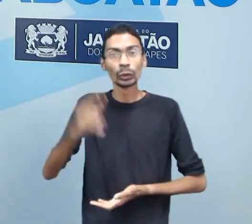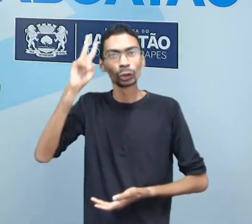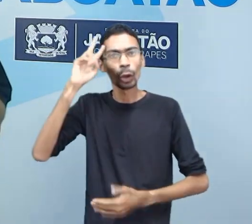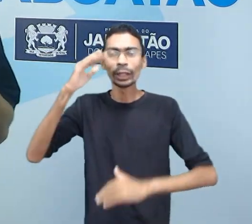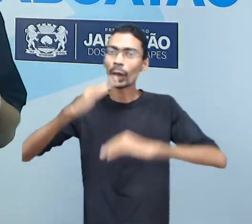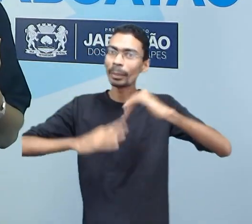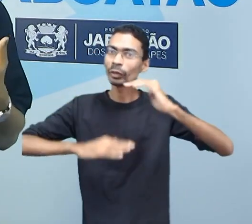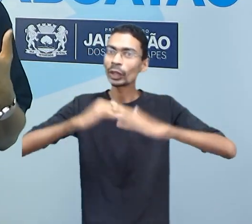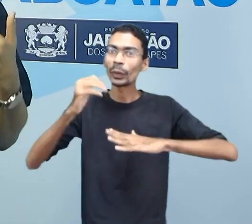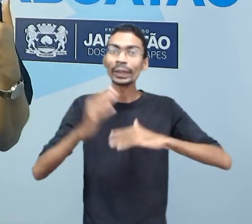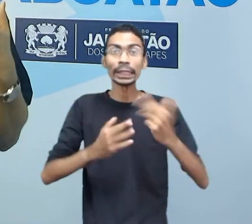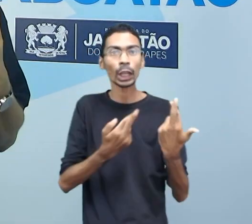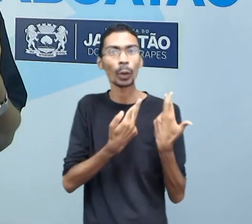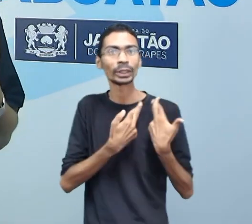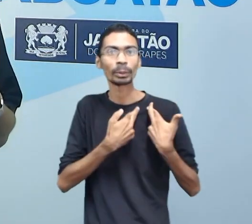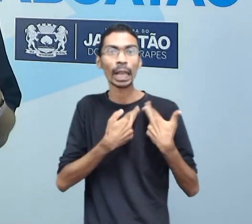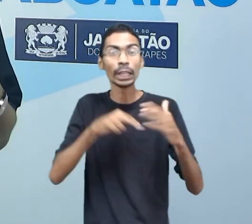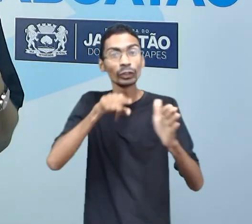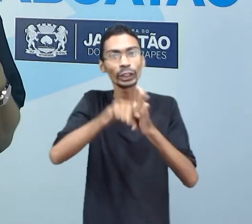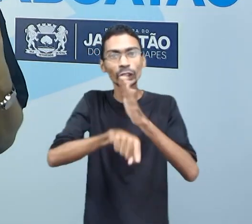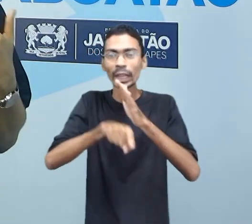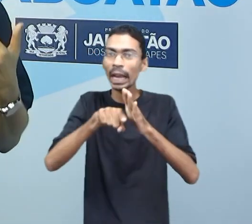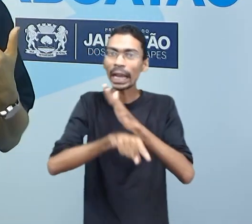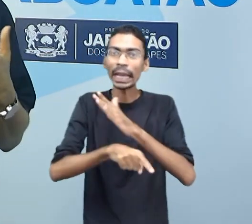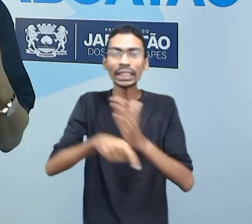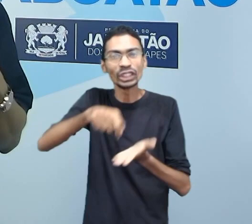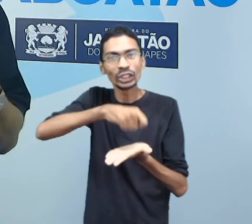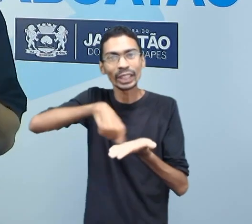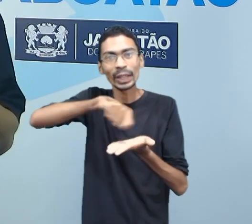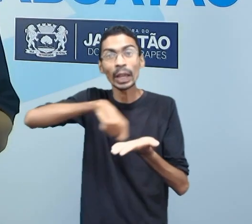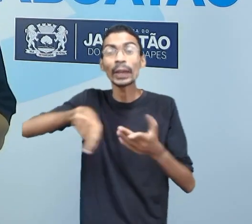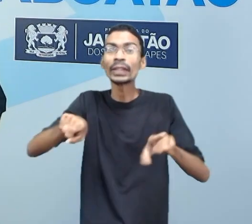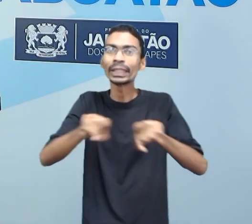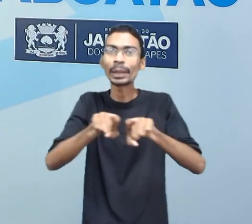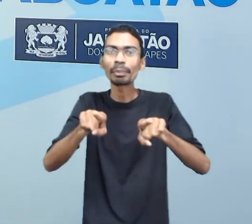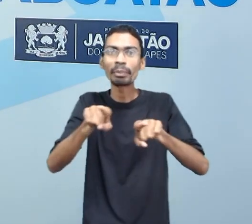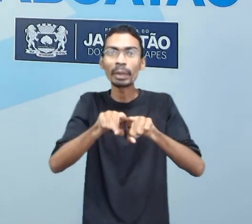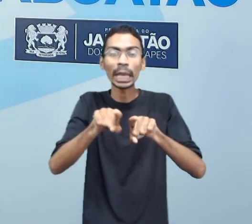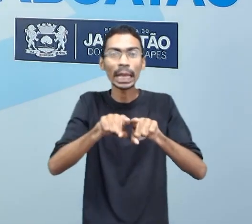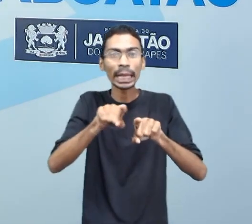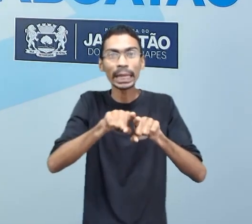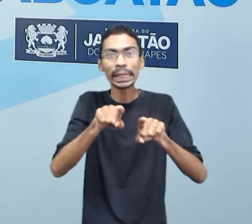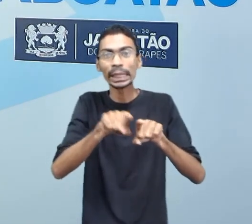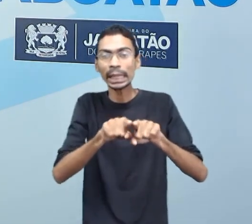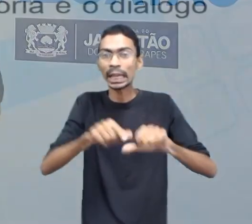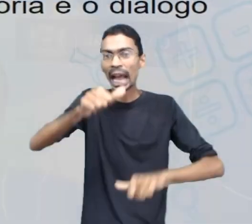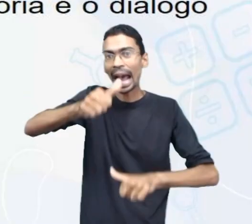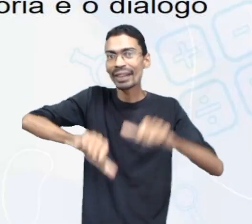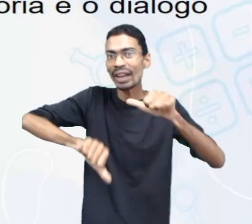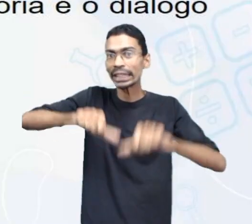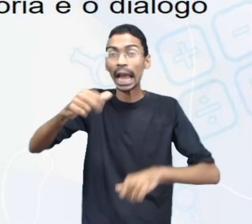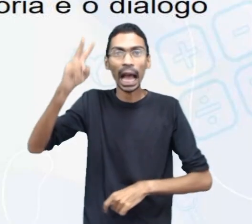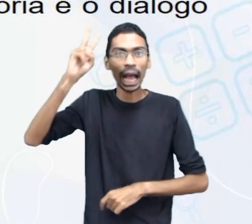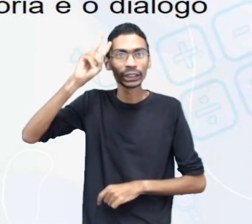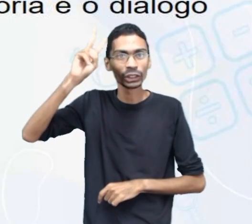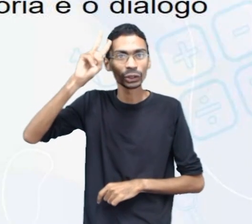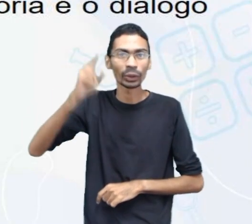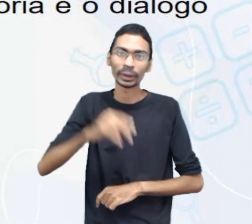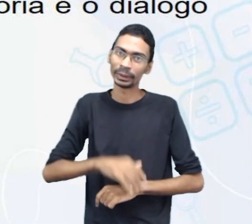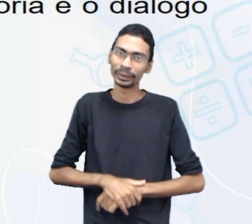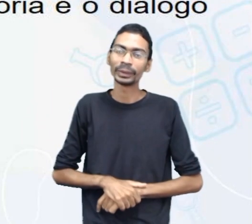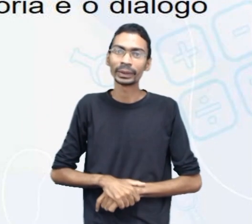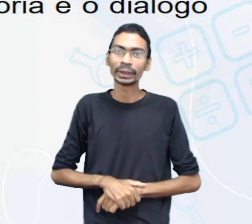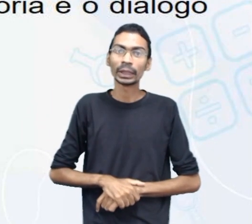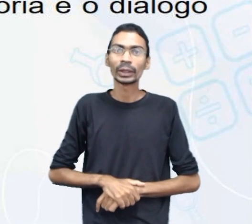que tem como missão investigar escrever e também analisar a história o historiador ele usa